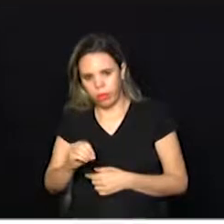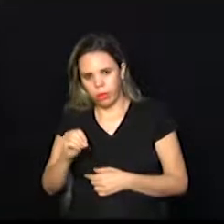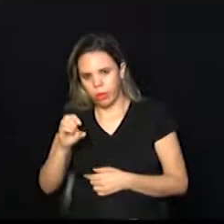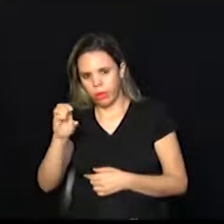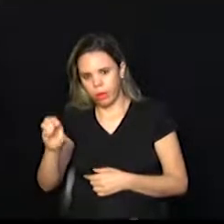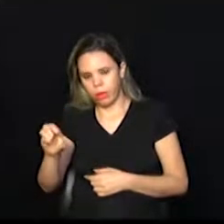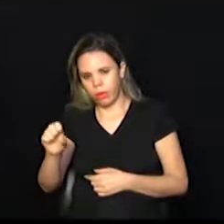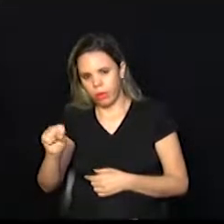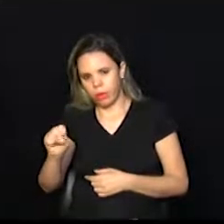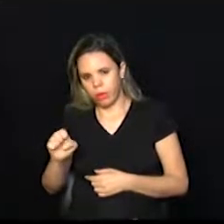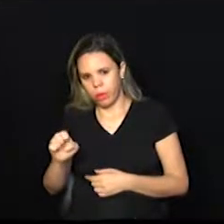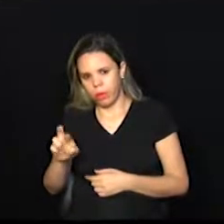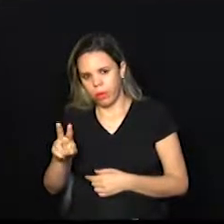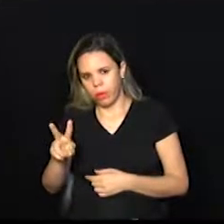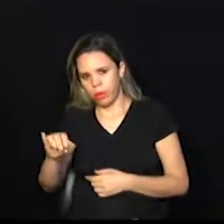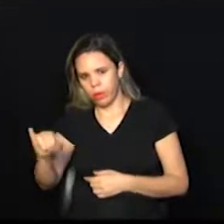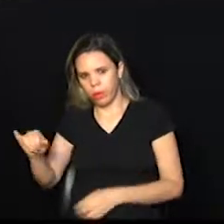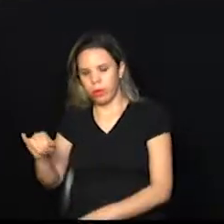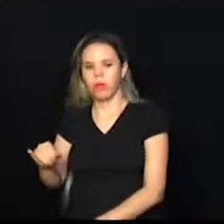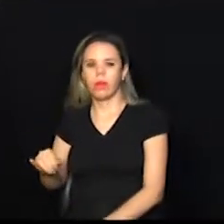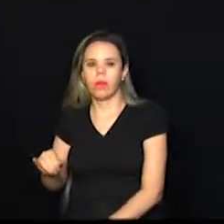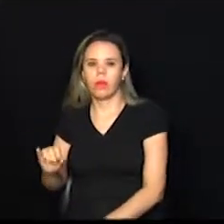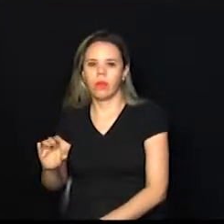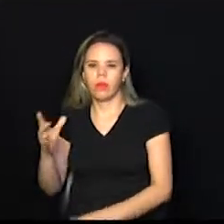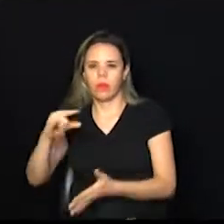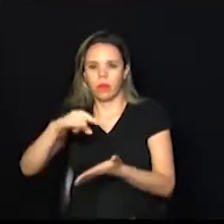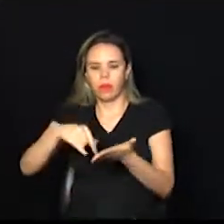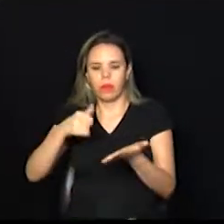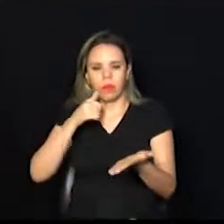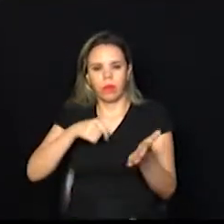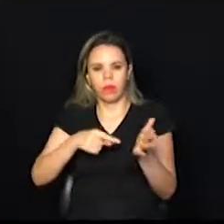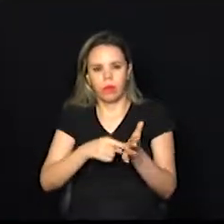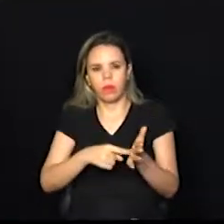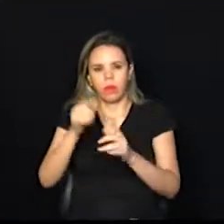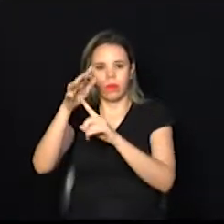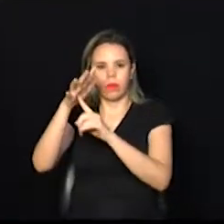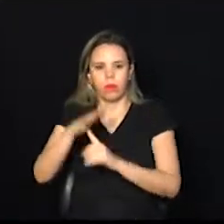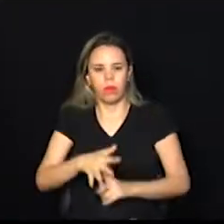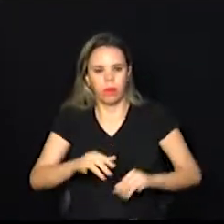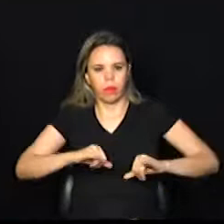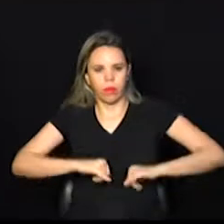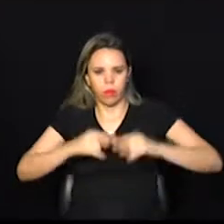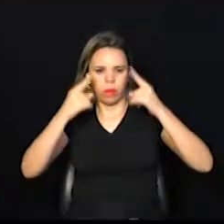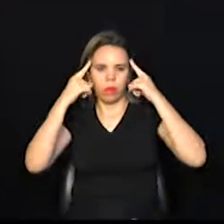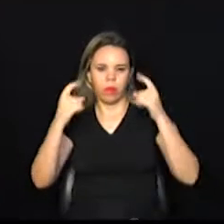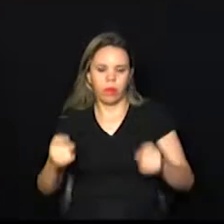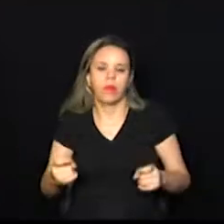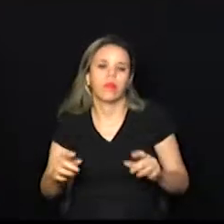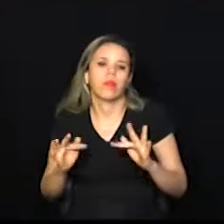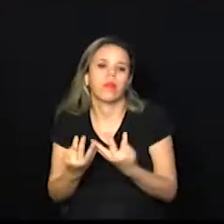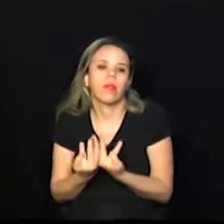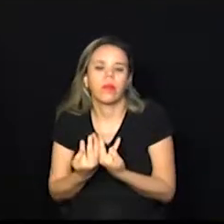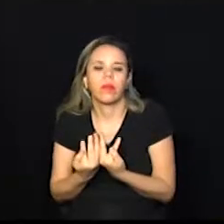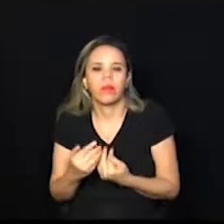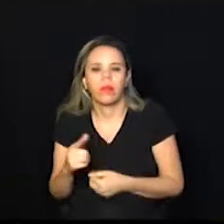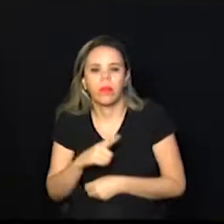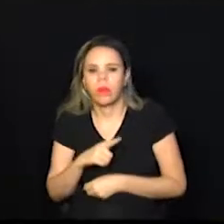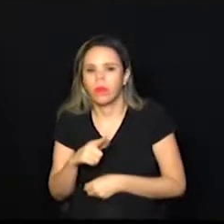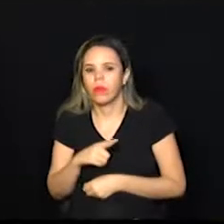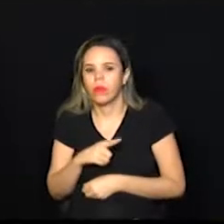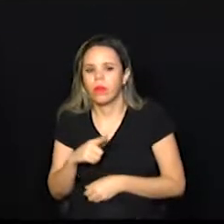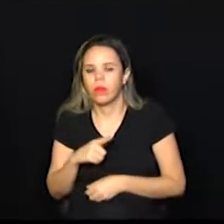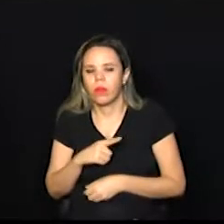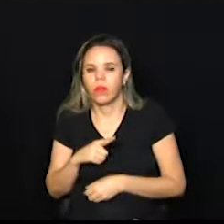gente recebe o registro dos boletins de ocorrência de mulheres vítimas de violência e que têm